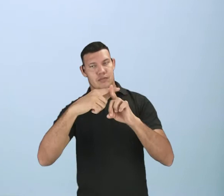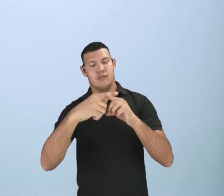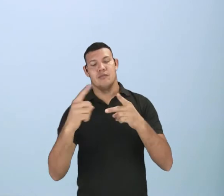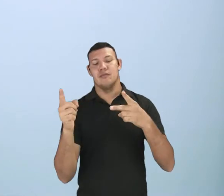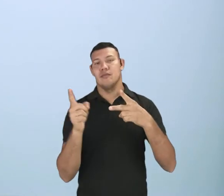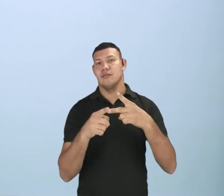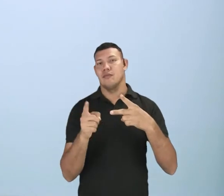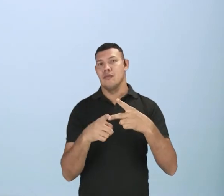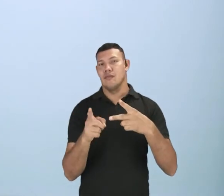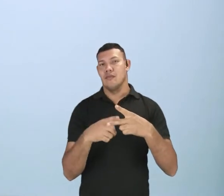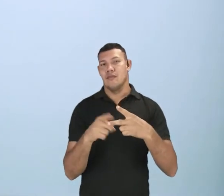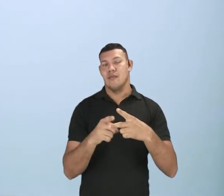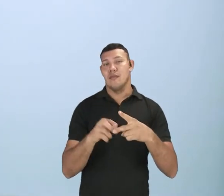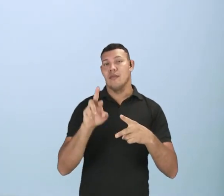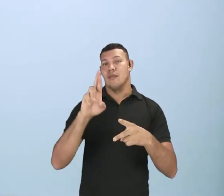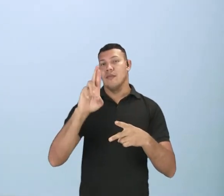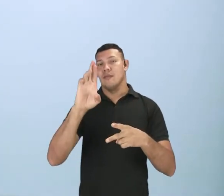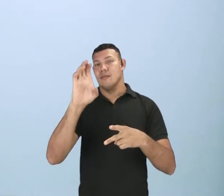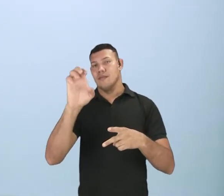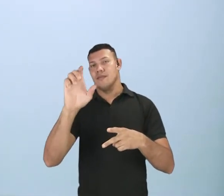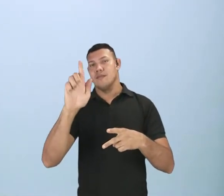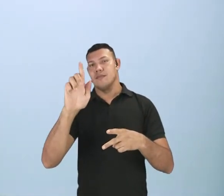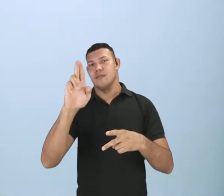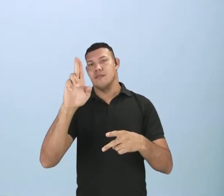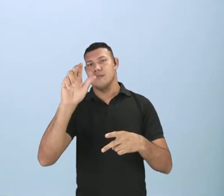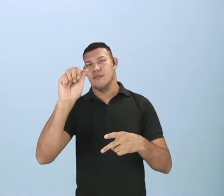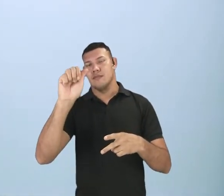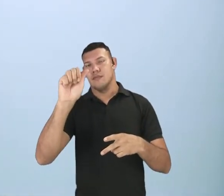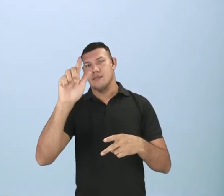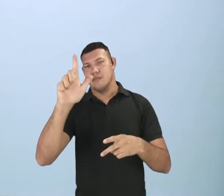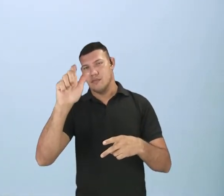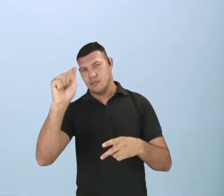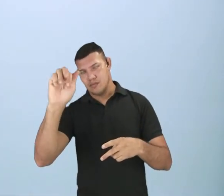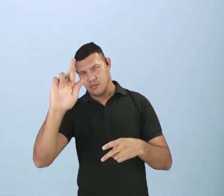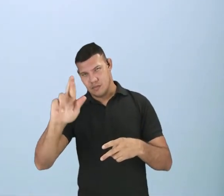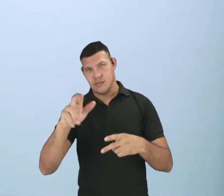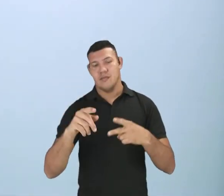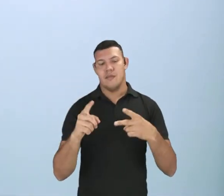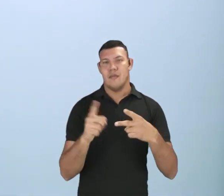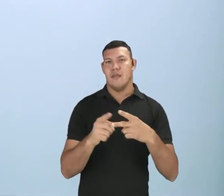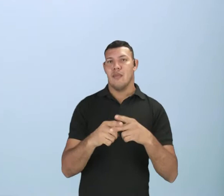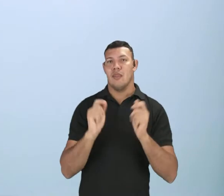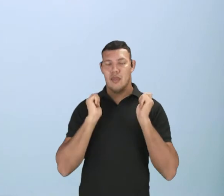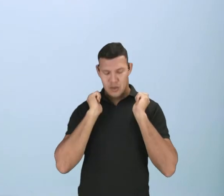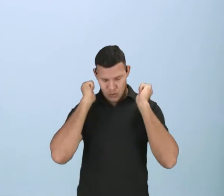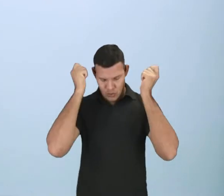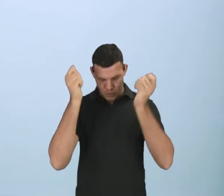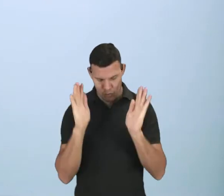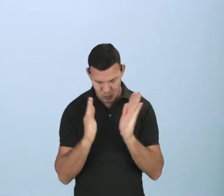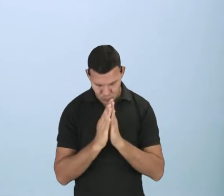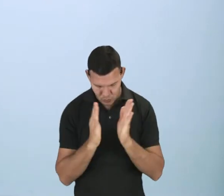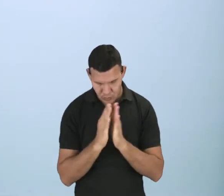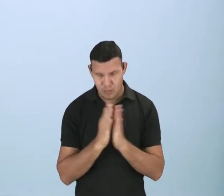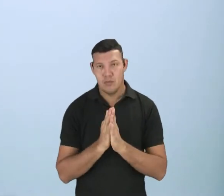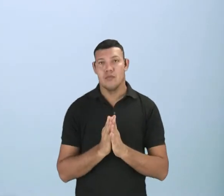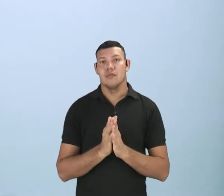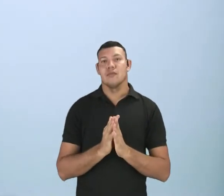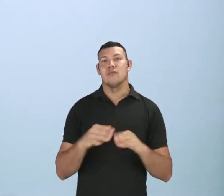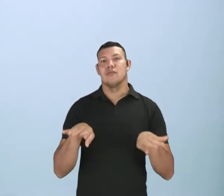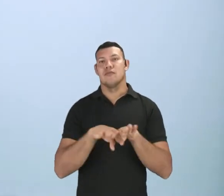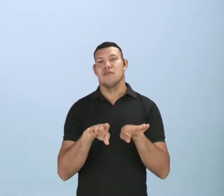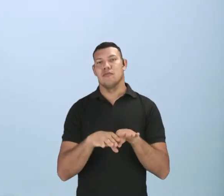E nós temos o clero regular. O regular são monges e sacerdotes que vivem dentro dos